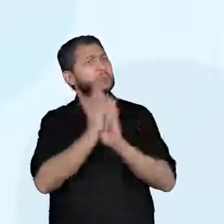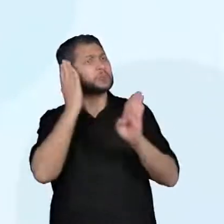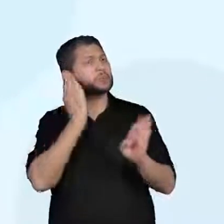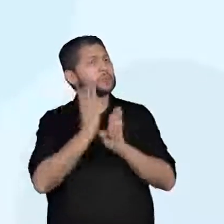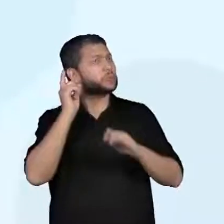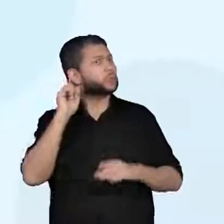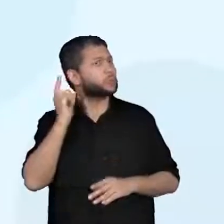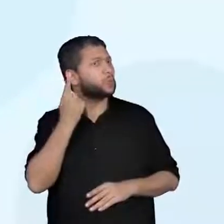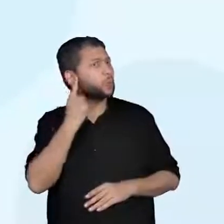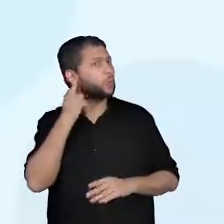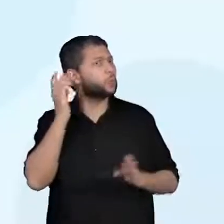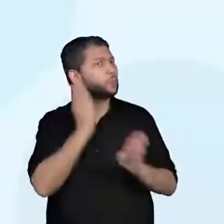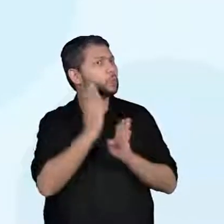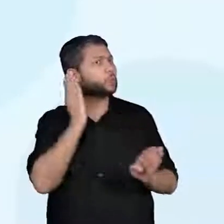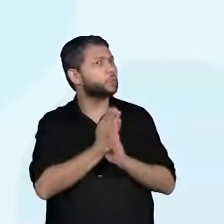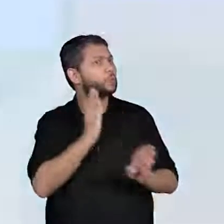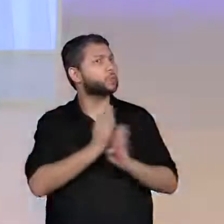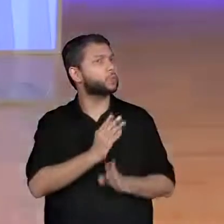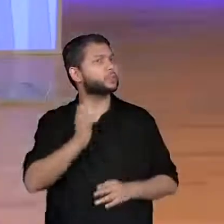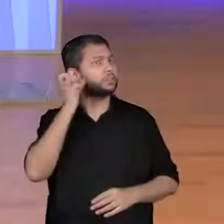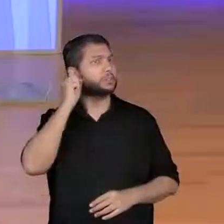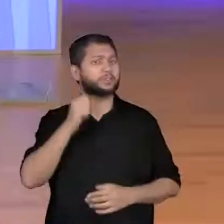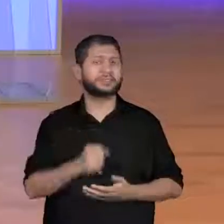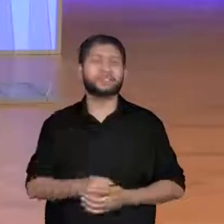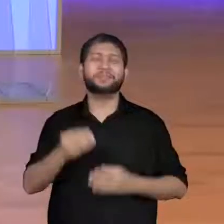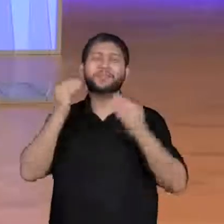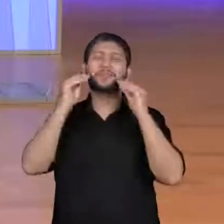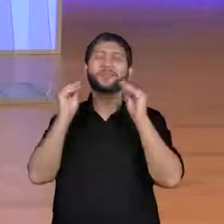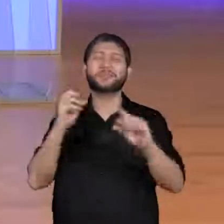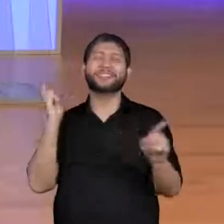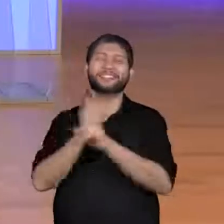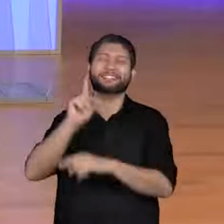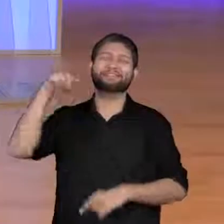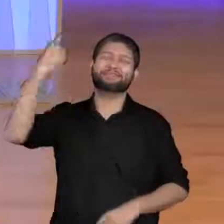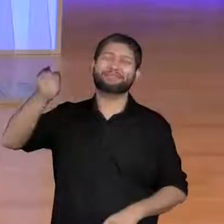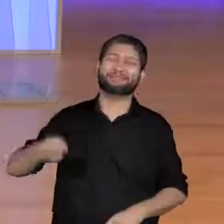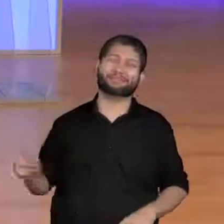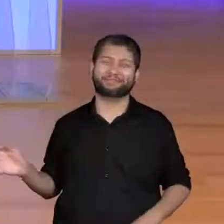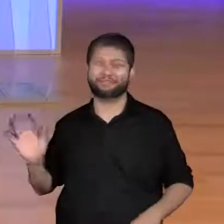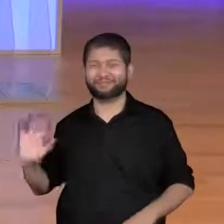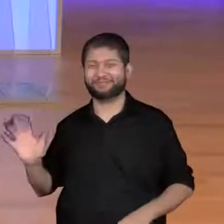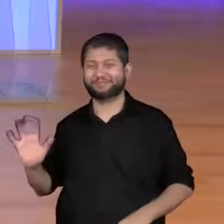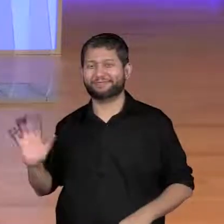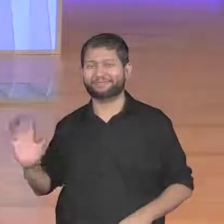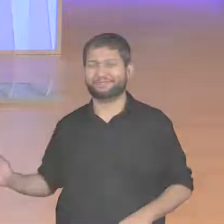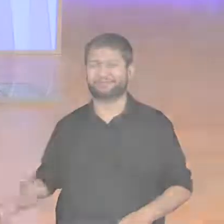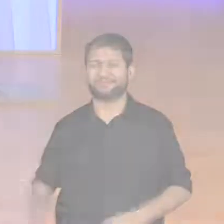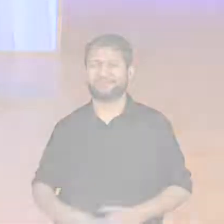alguns materiais. Galerinha, um super beijo e até a próxima. Tchau, tchau. Tchau. Tchau.